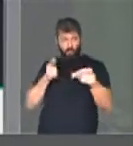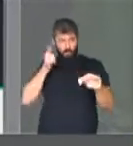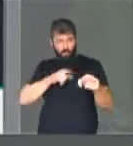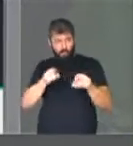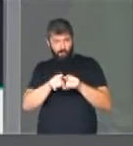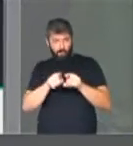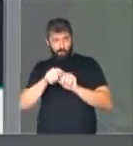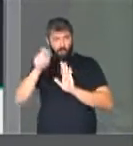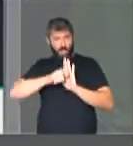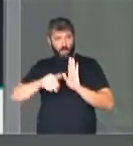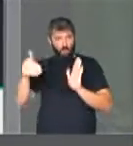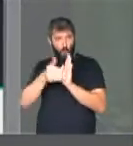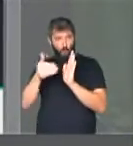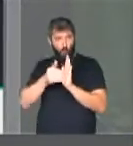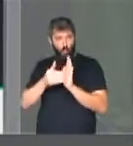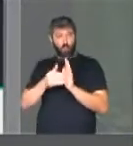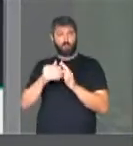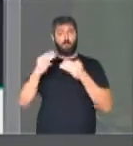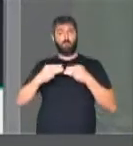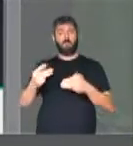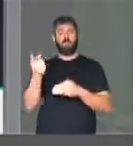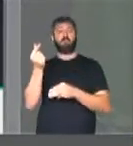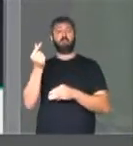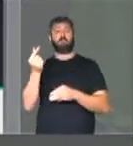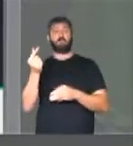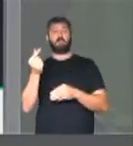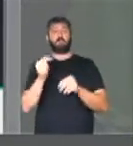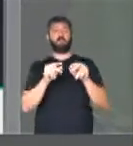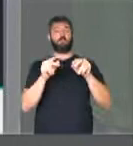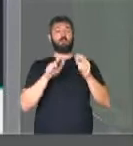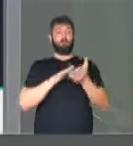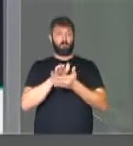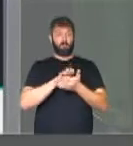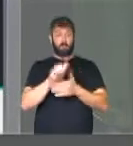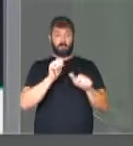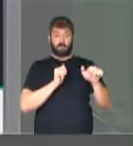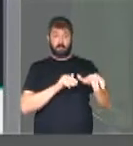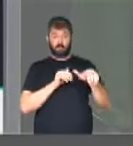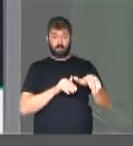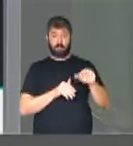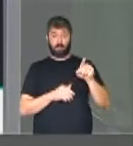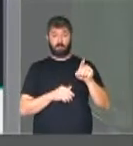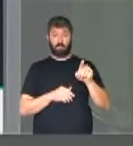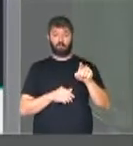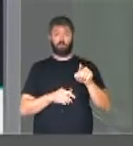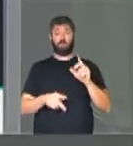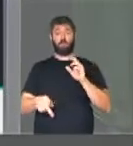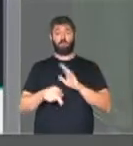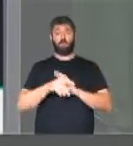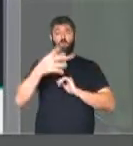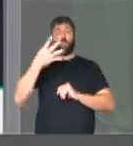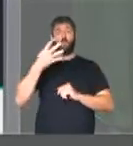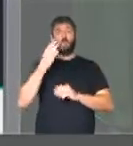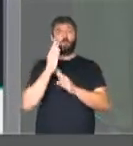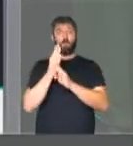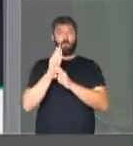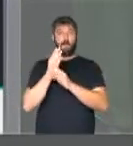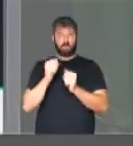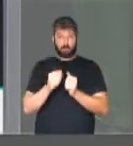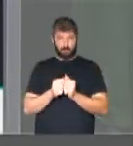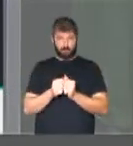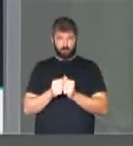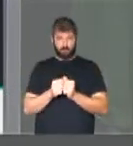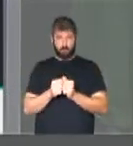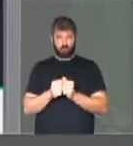o último relatório da Fazenda, publicado em setembro, relativo ao quarto bimestre,